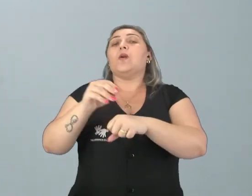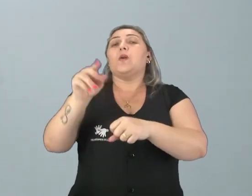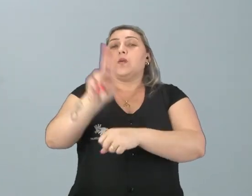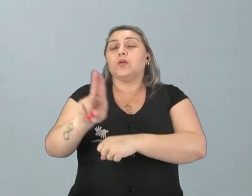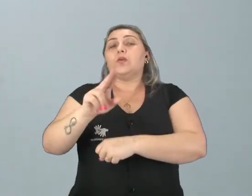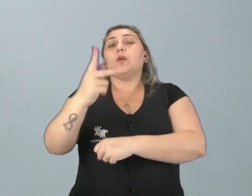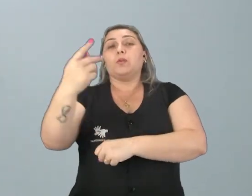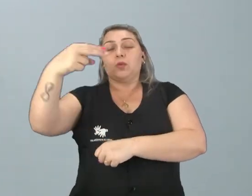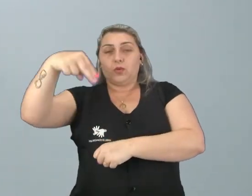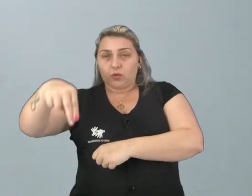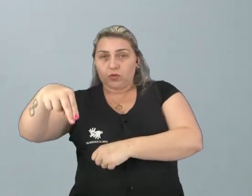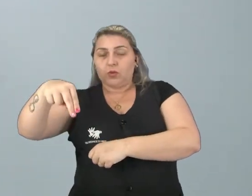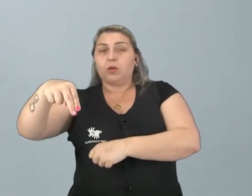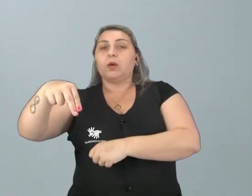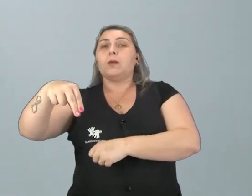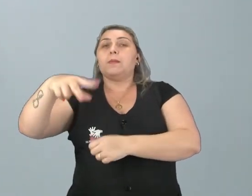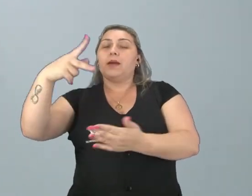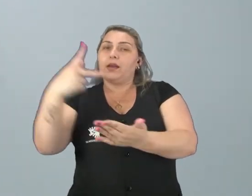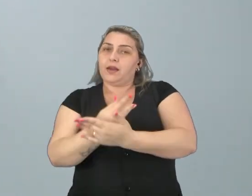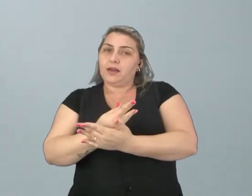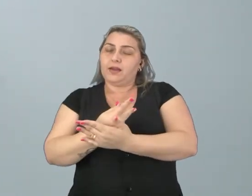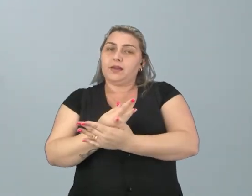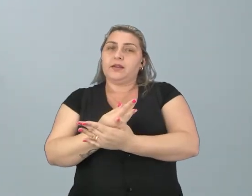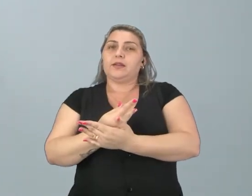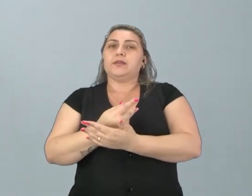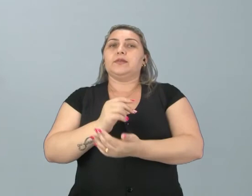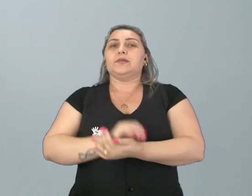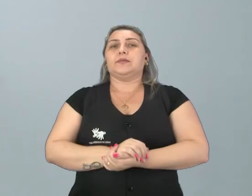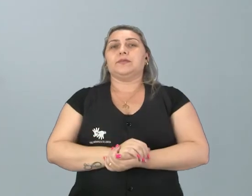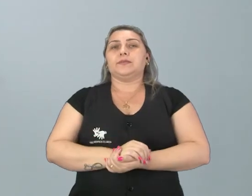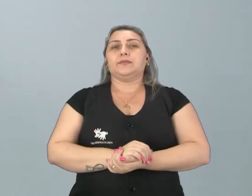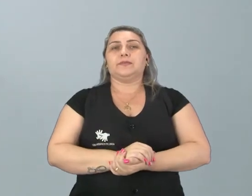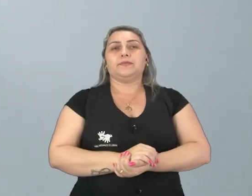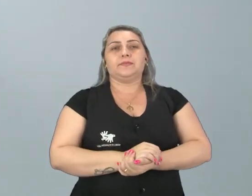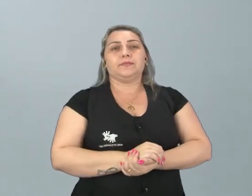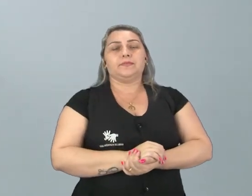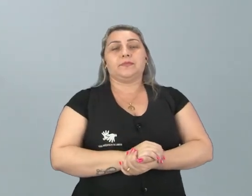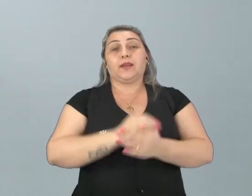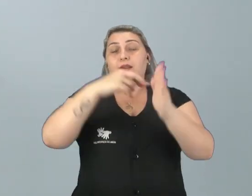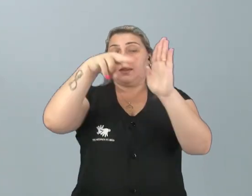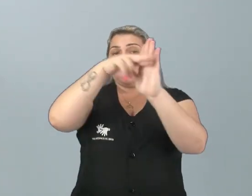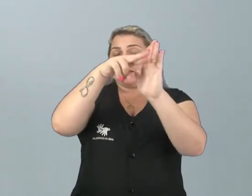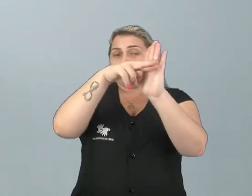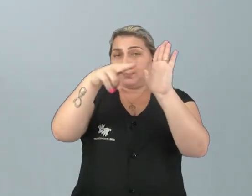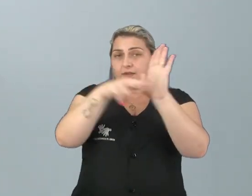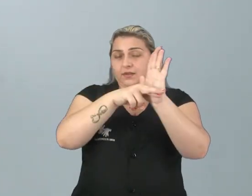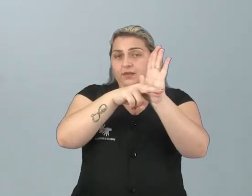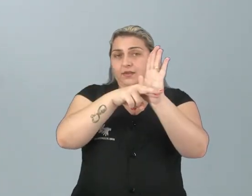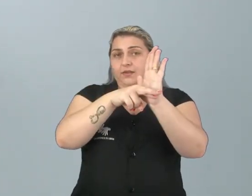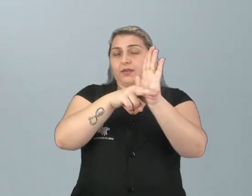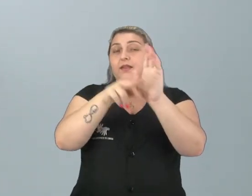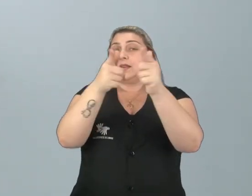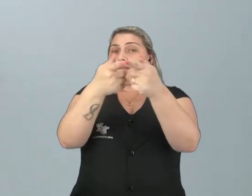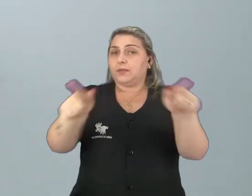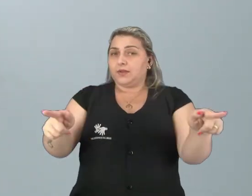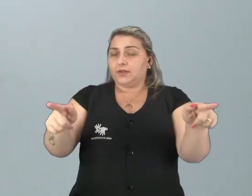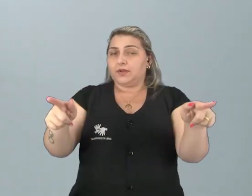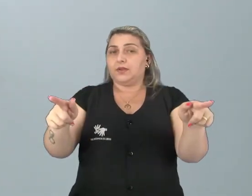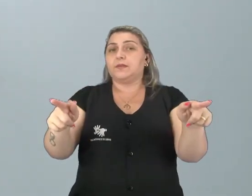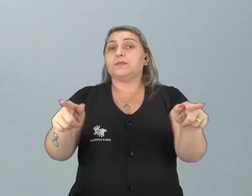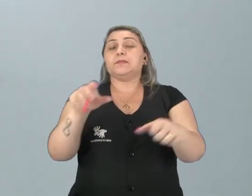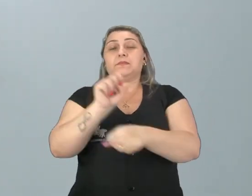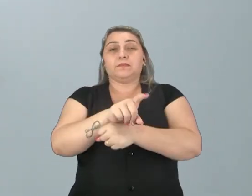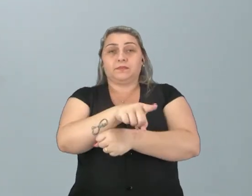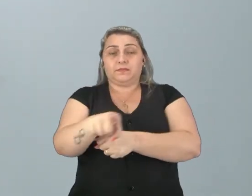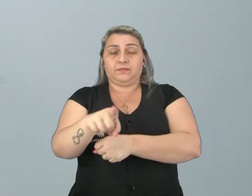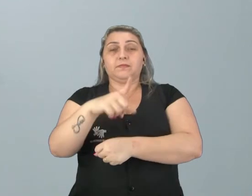maneira inadequada, mas por um vício da fala, e não por seguir a regra gramatical.